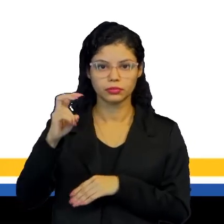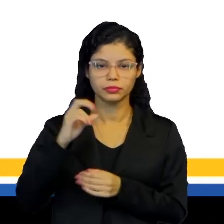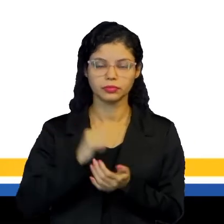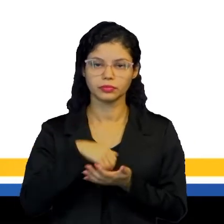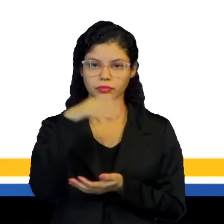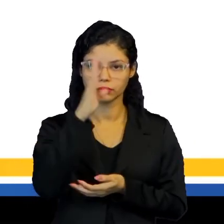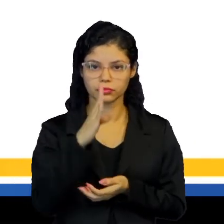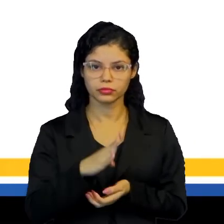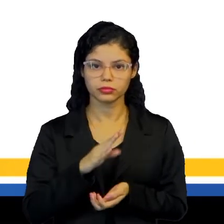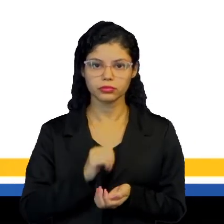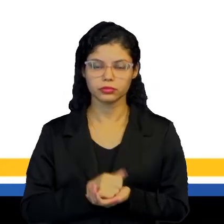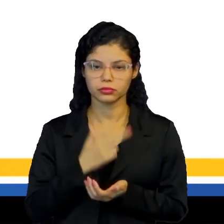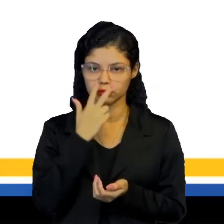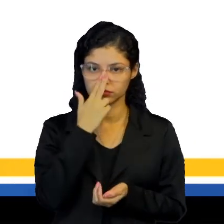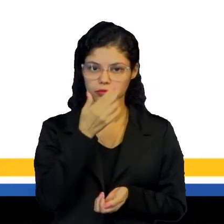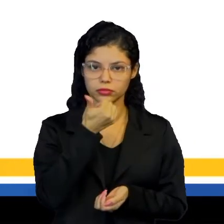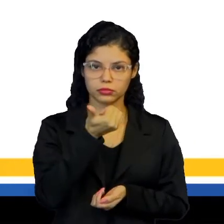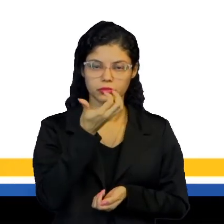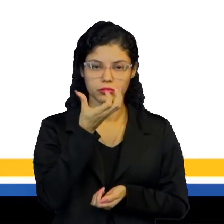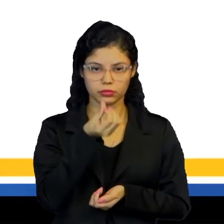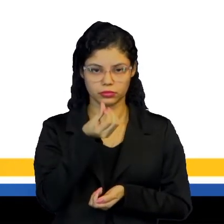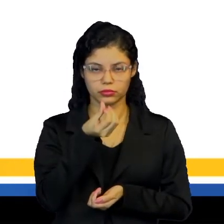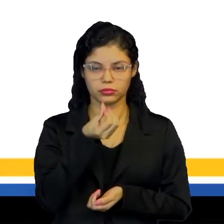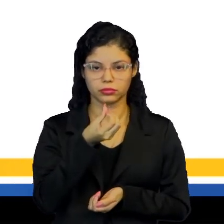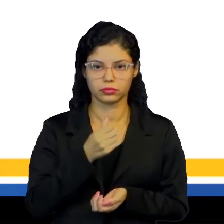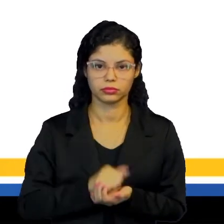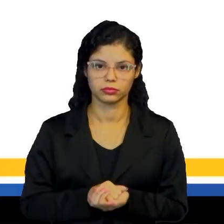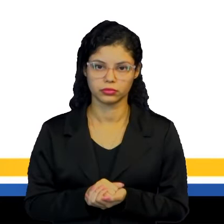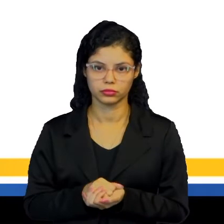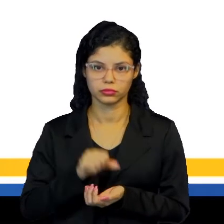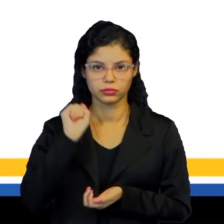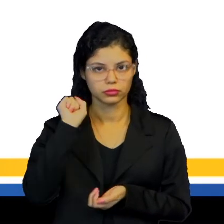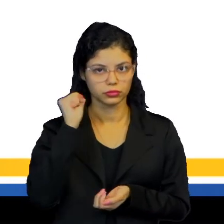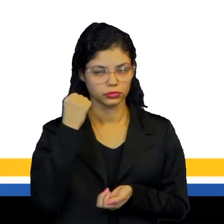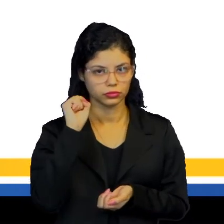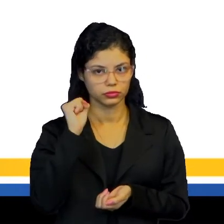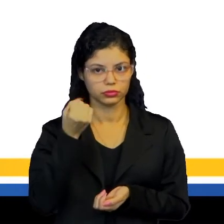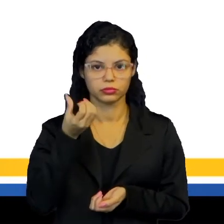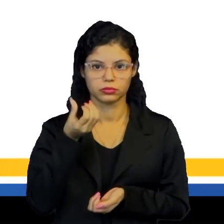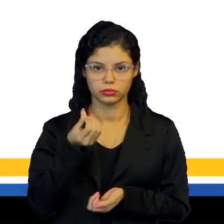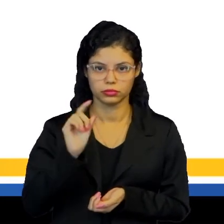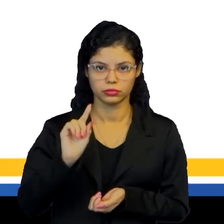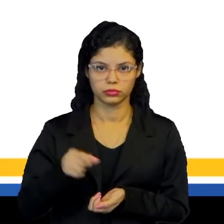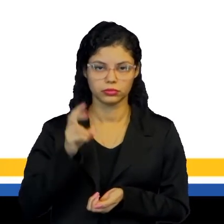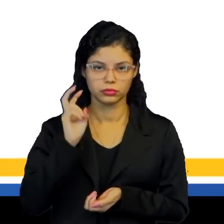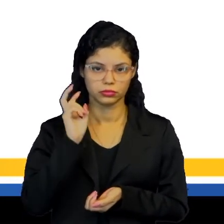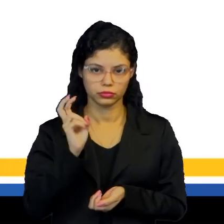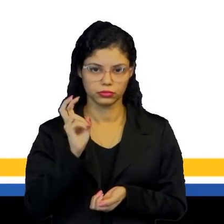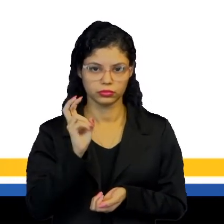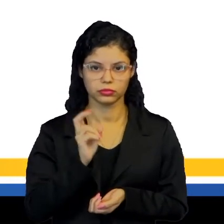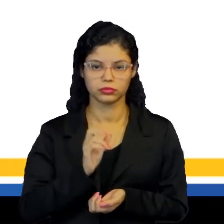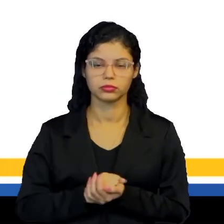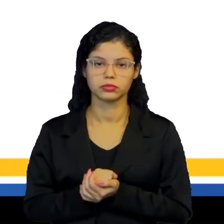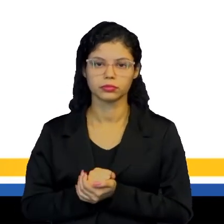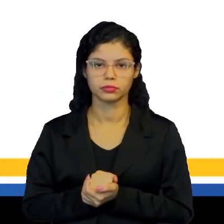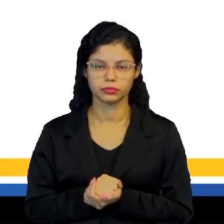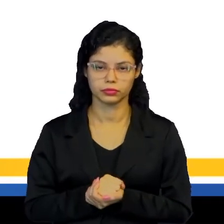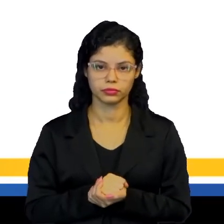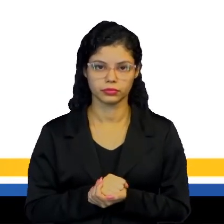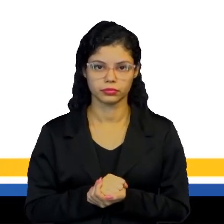109,5. E o Brasil aparece aí, tá, em 16º lugar, com